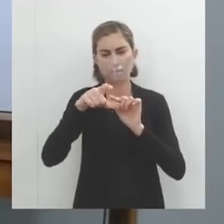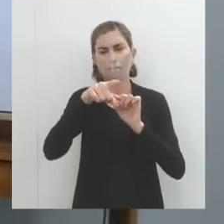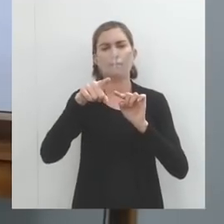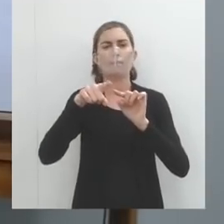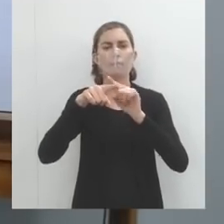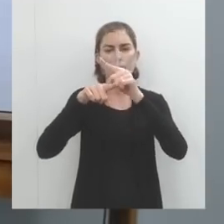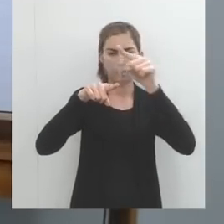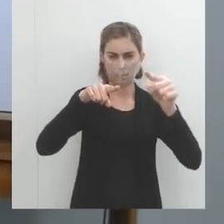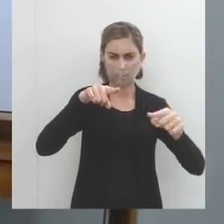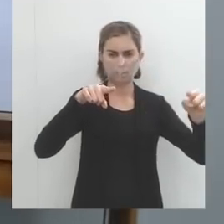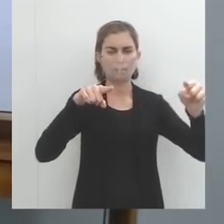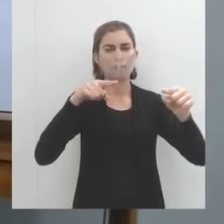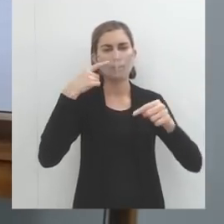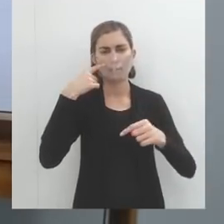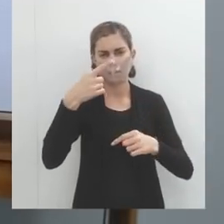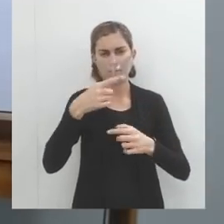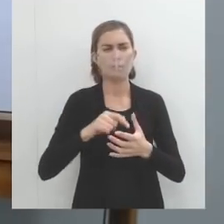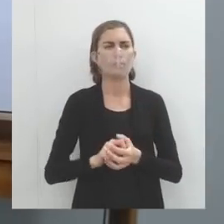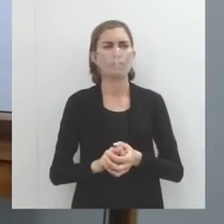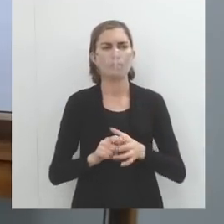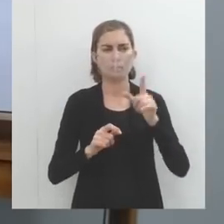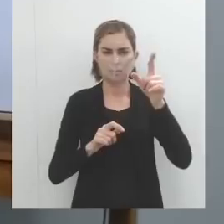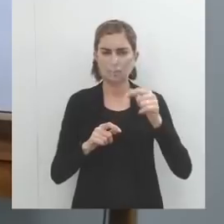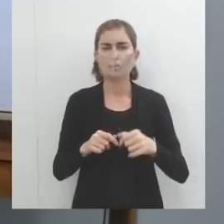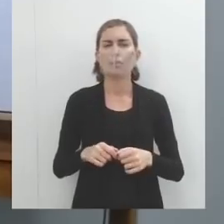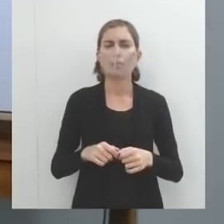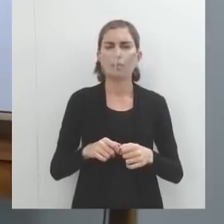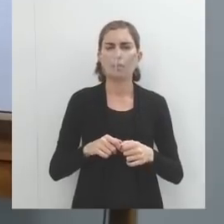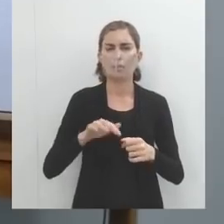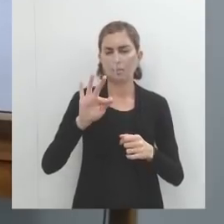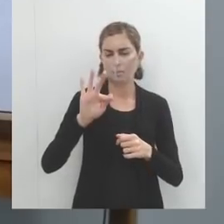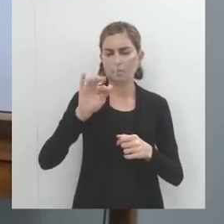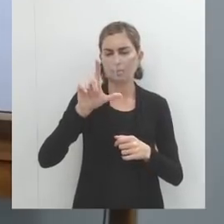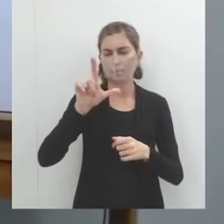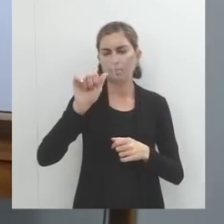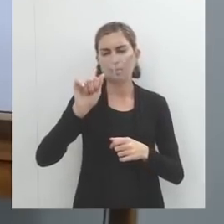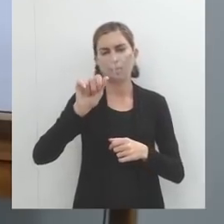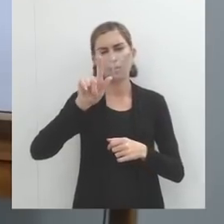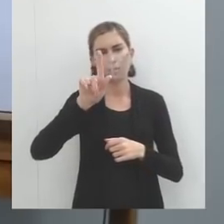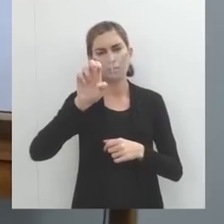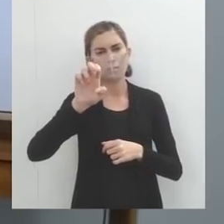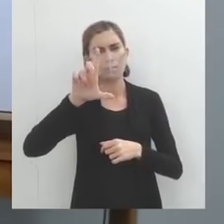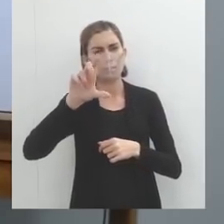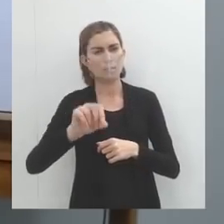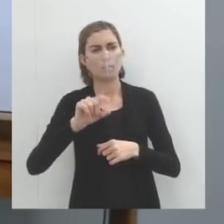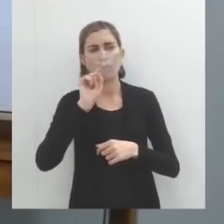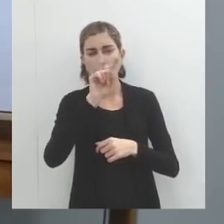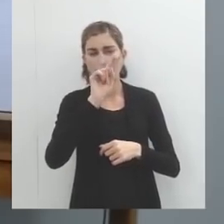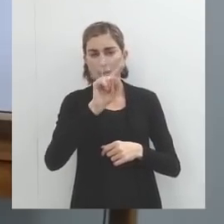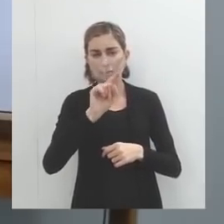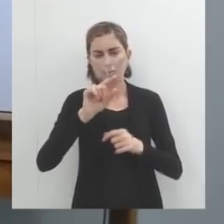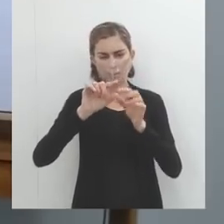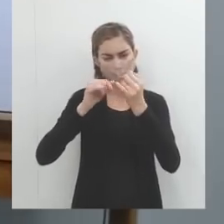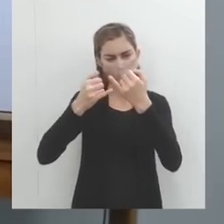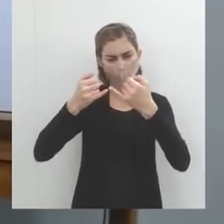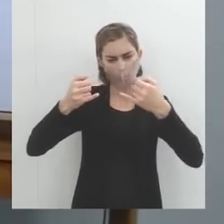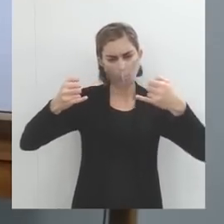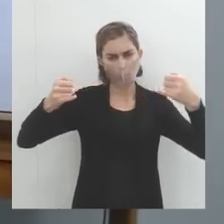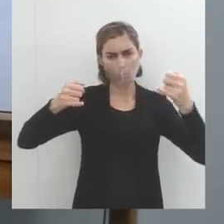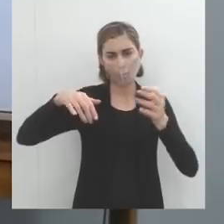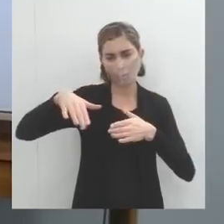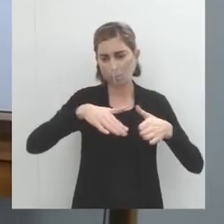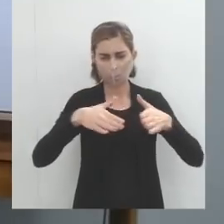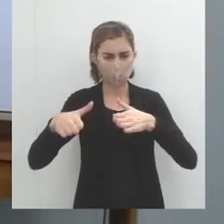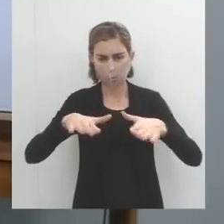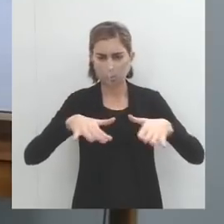ter esse rabinho dele aqui, ó, que é o danado do flagelo. E esse flagelo, ele vai se movimentar,